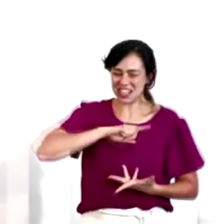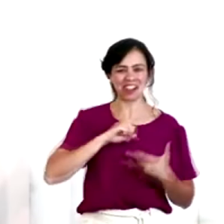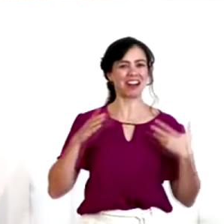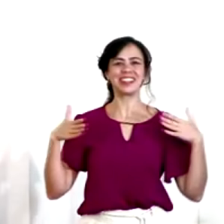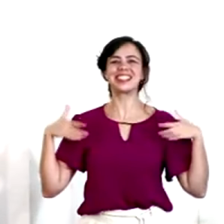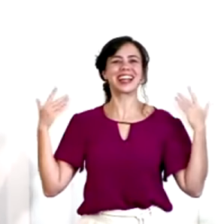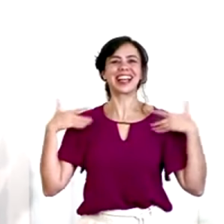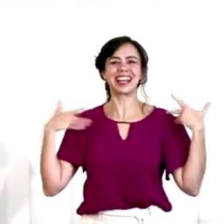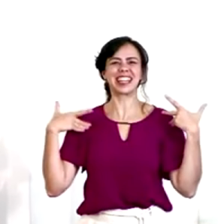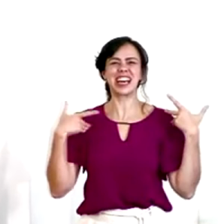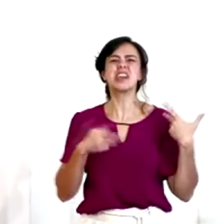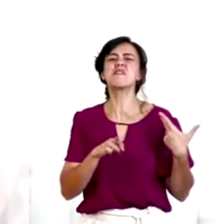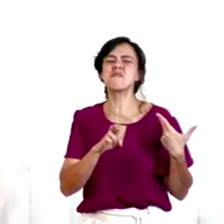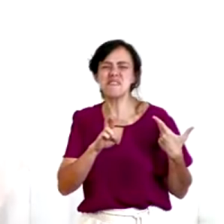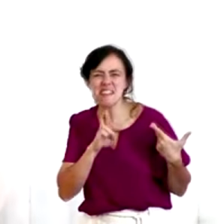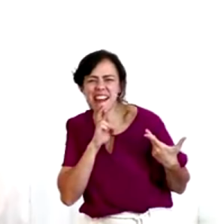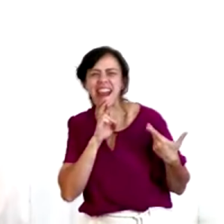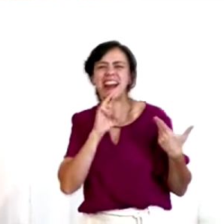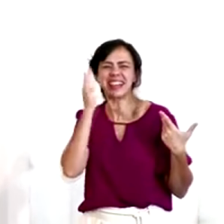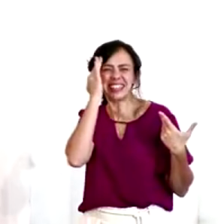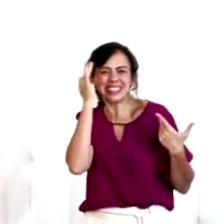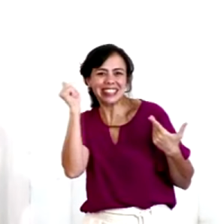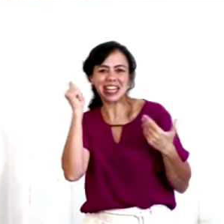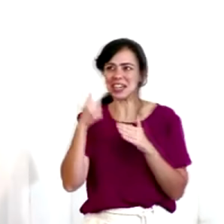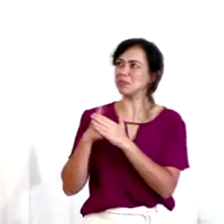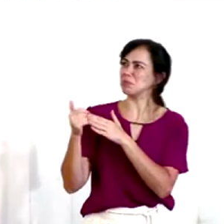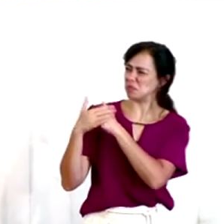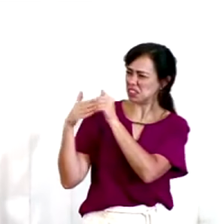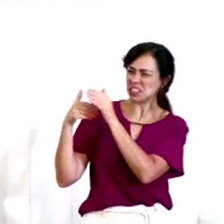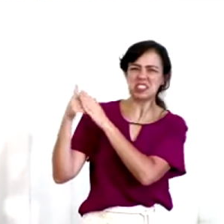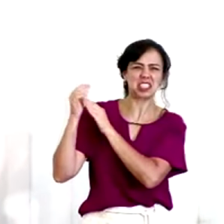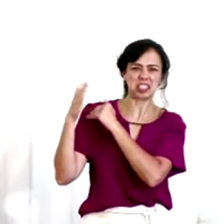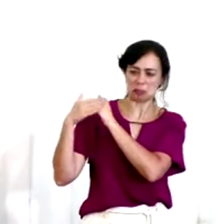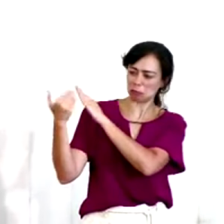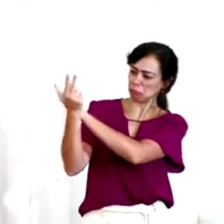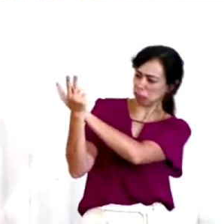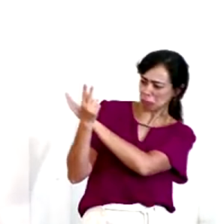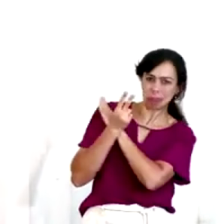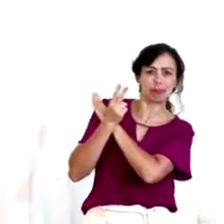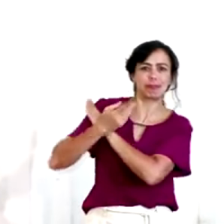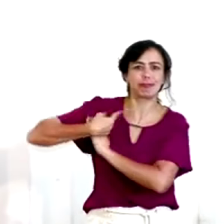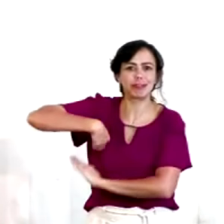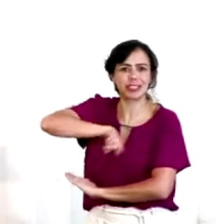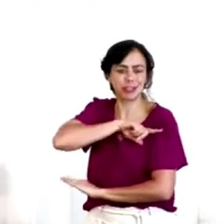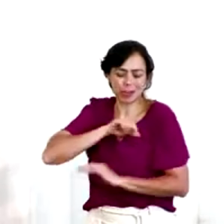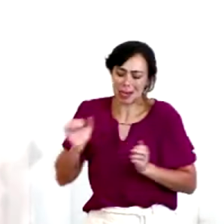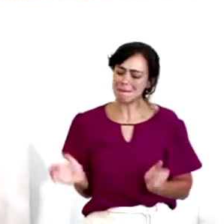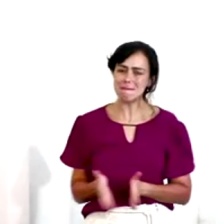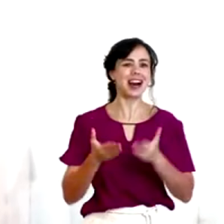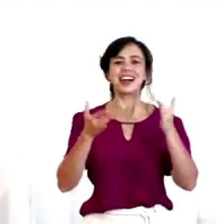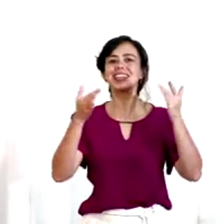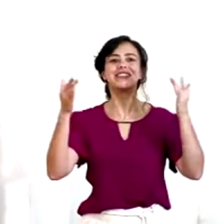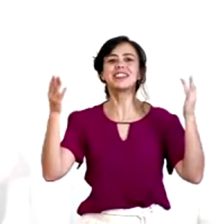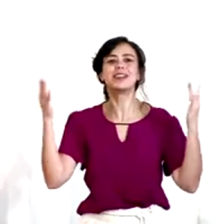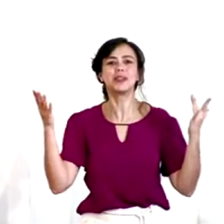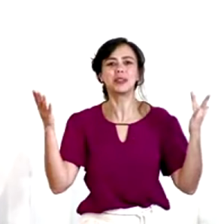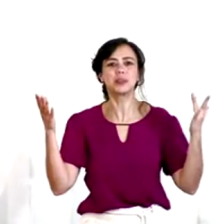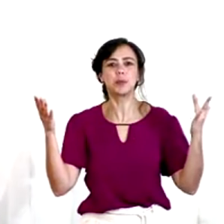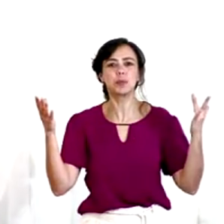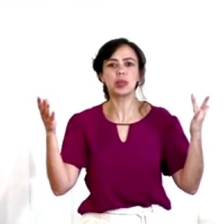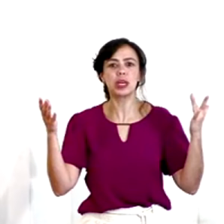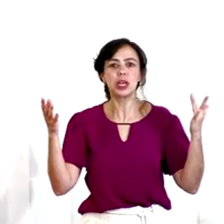eles reconheceram a mão de Deus de forma extraordinária, de uma forma que todos os outros